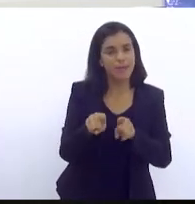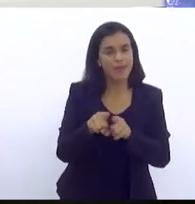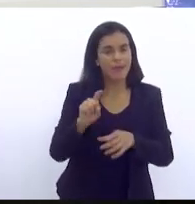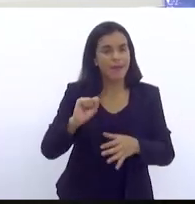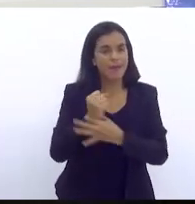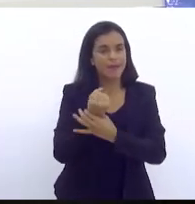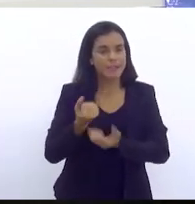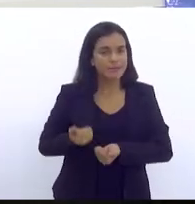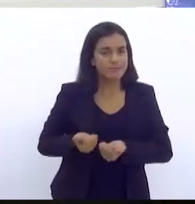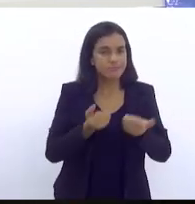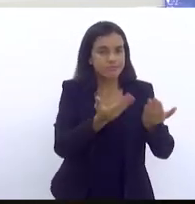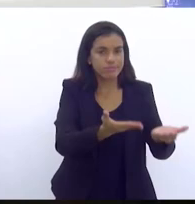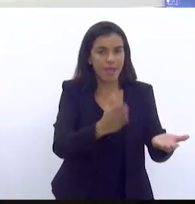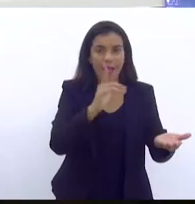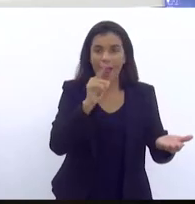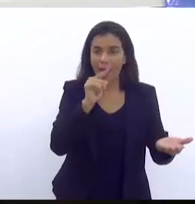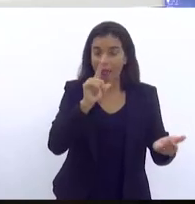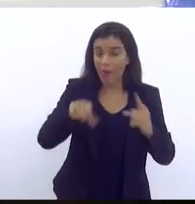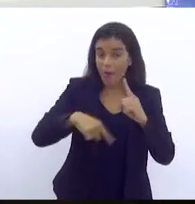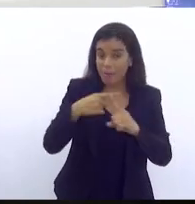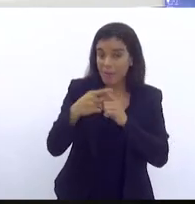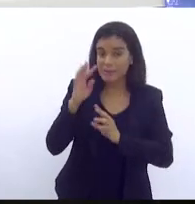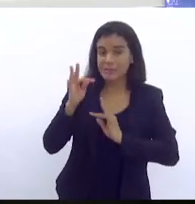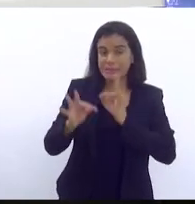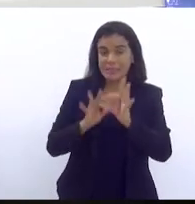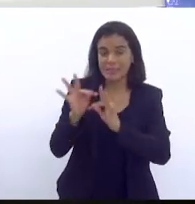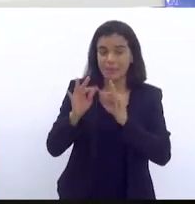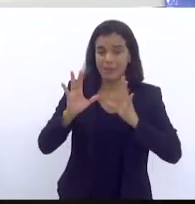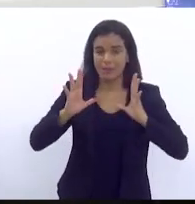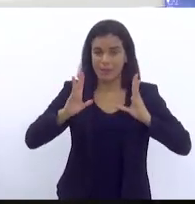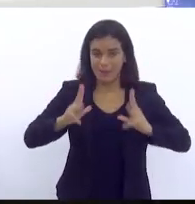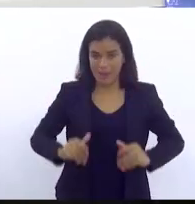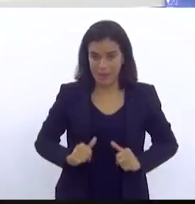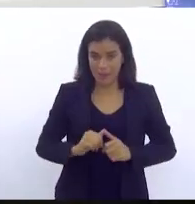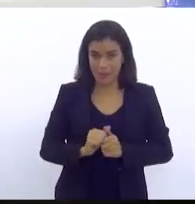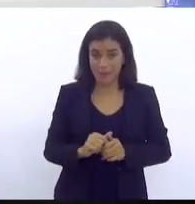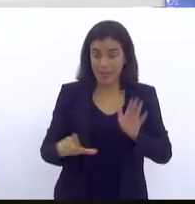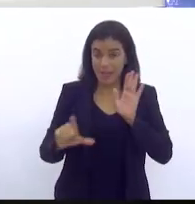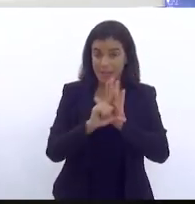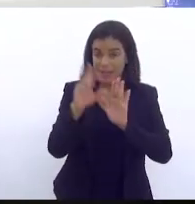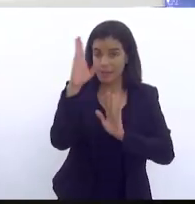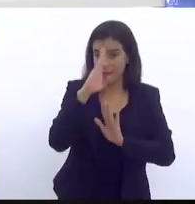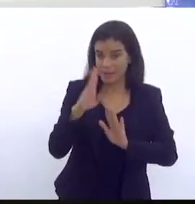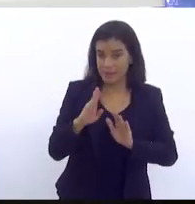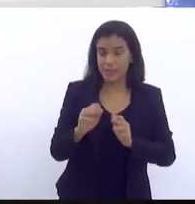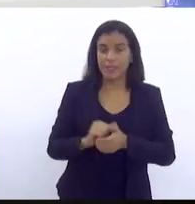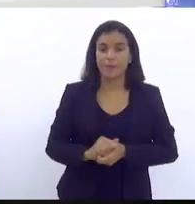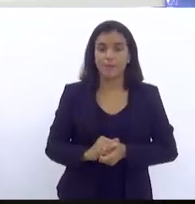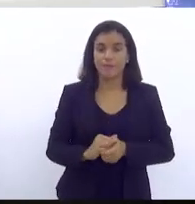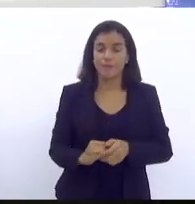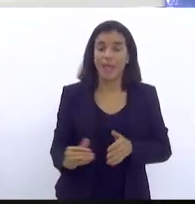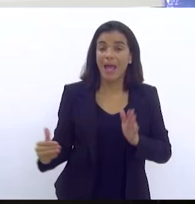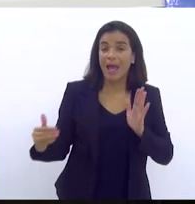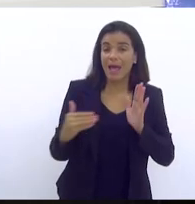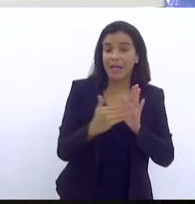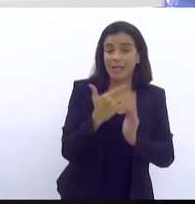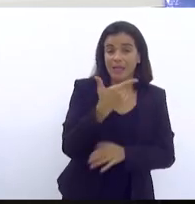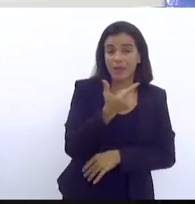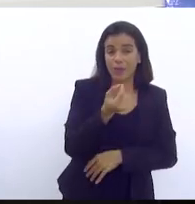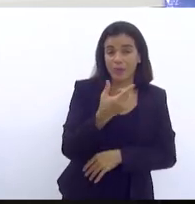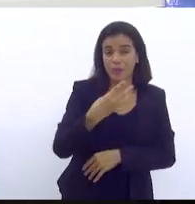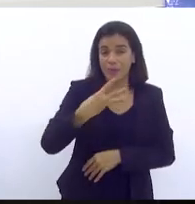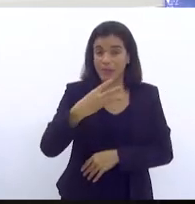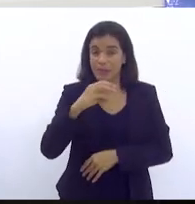manejo sustent de água e saneamento para todos na lei brasileira ficou até 2030 alcançar o